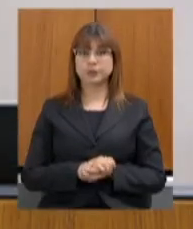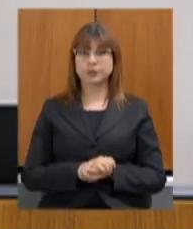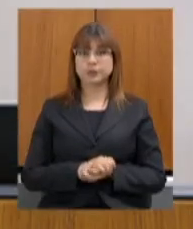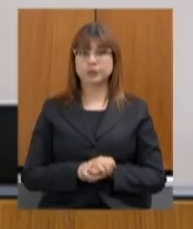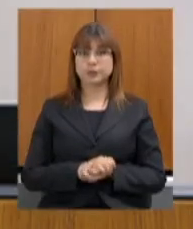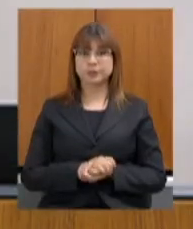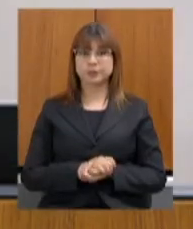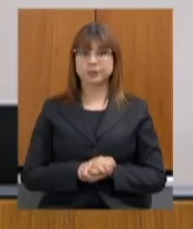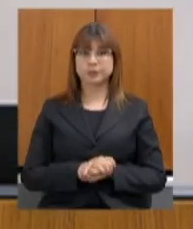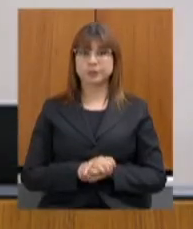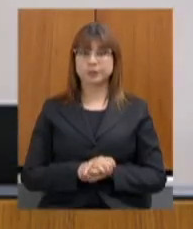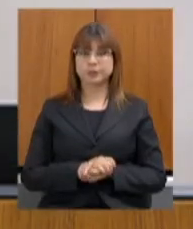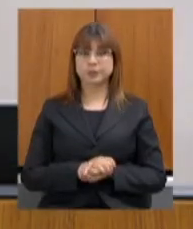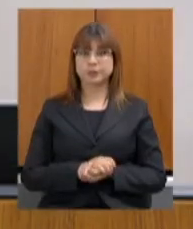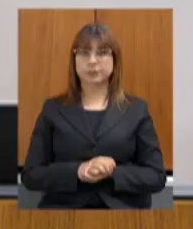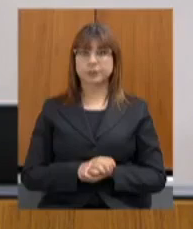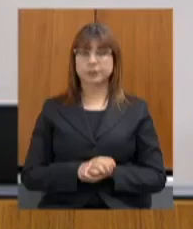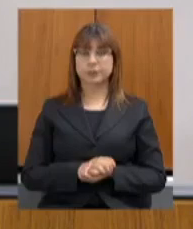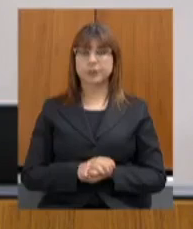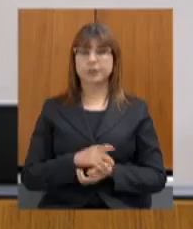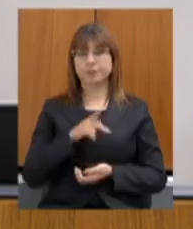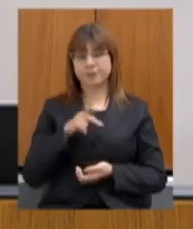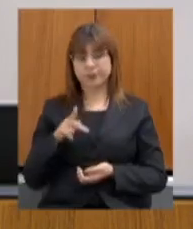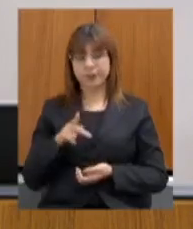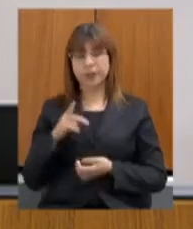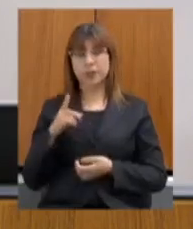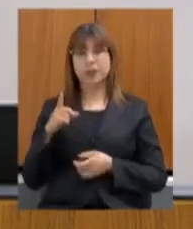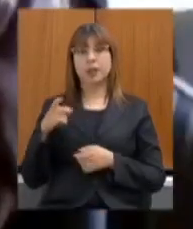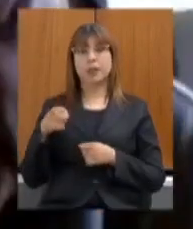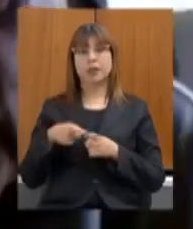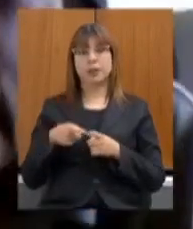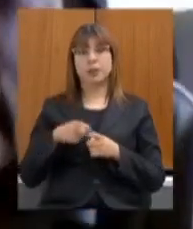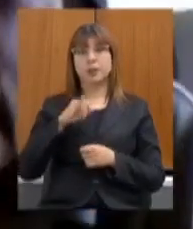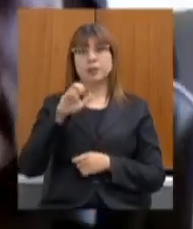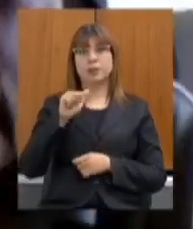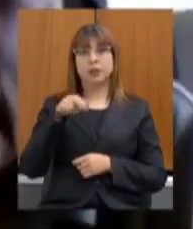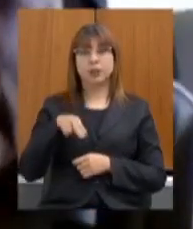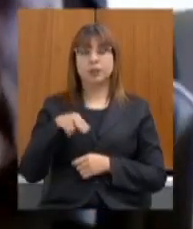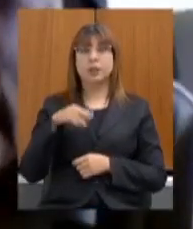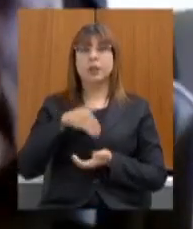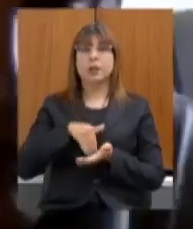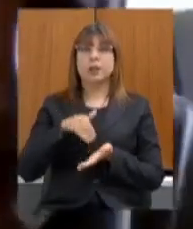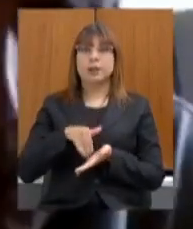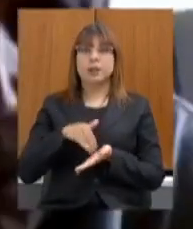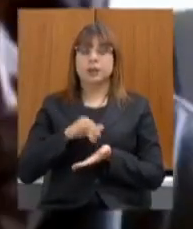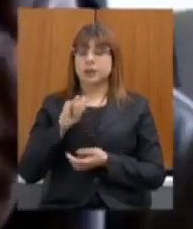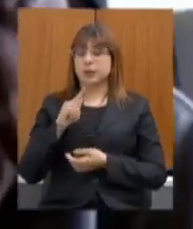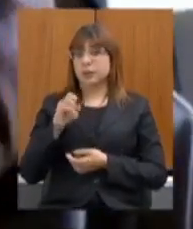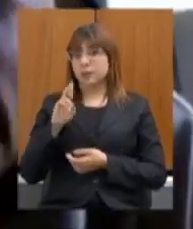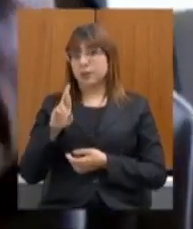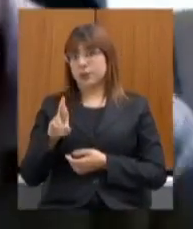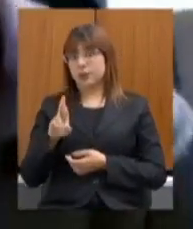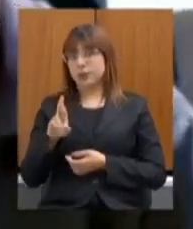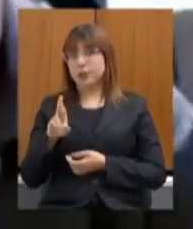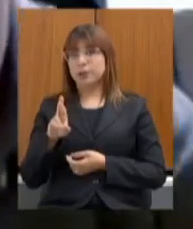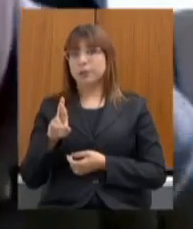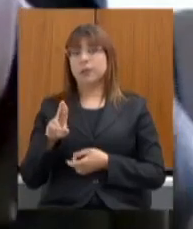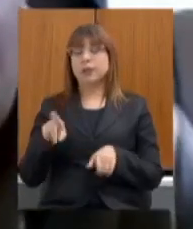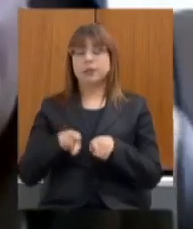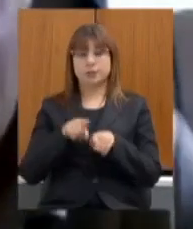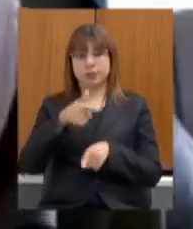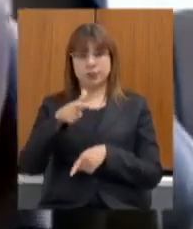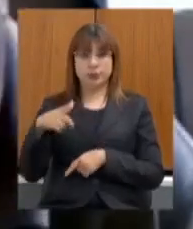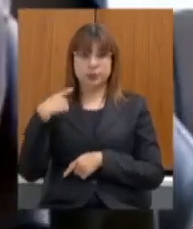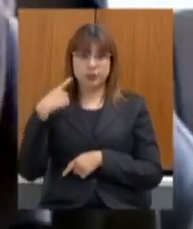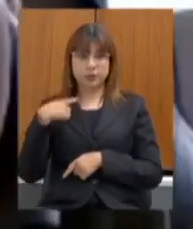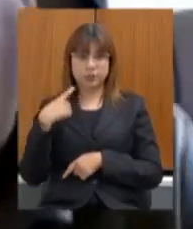Sr. Presidente, deputado Jean, secretário, Igor, demais colegas,